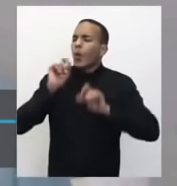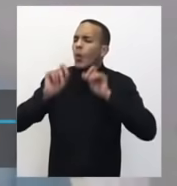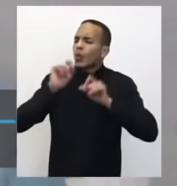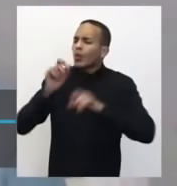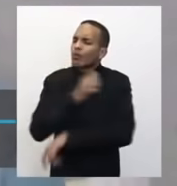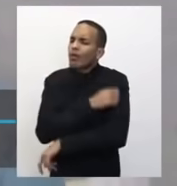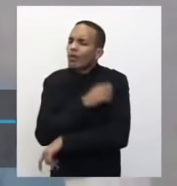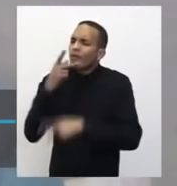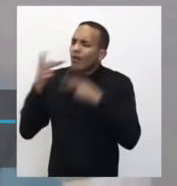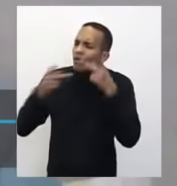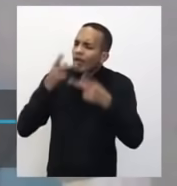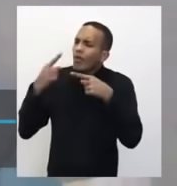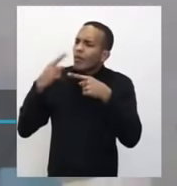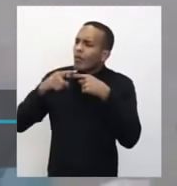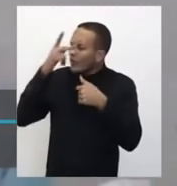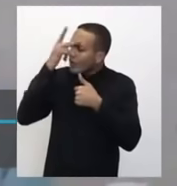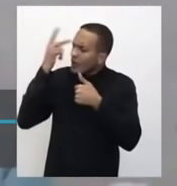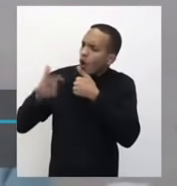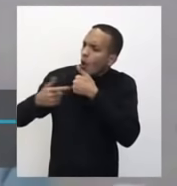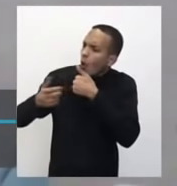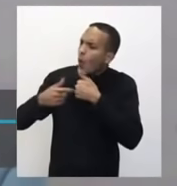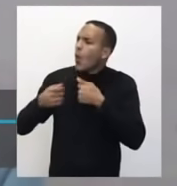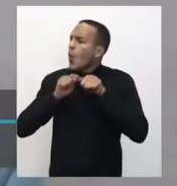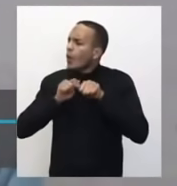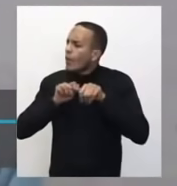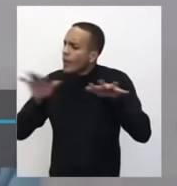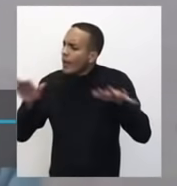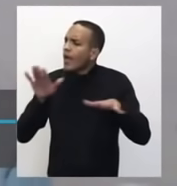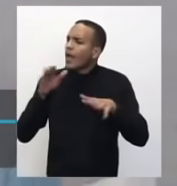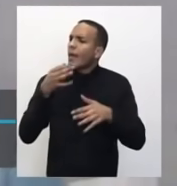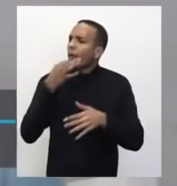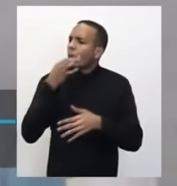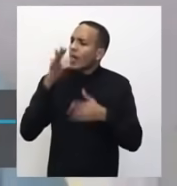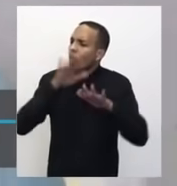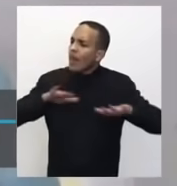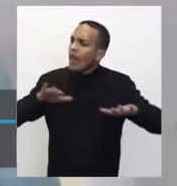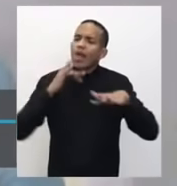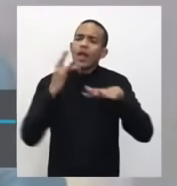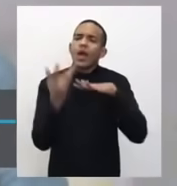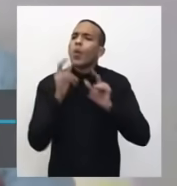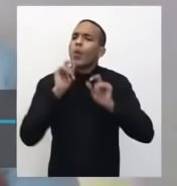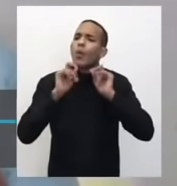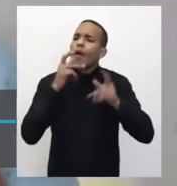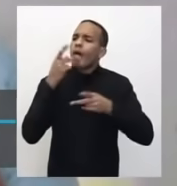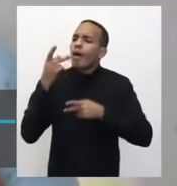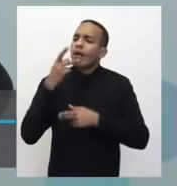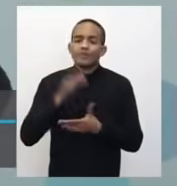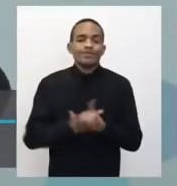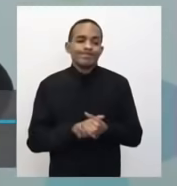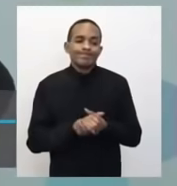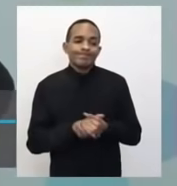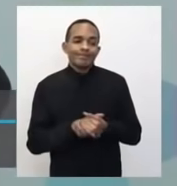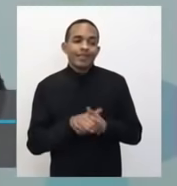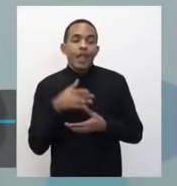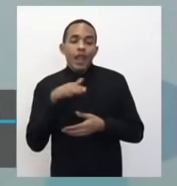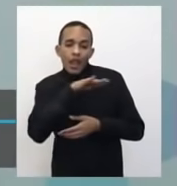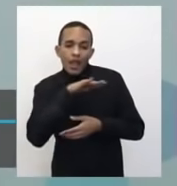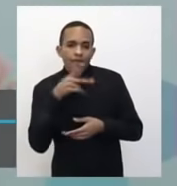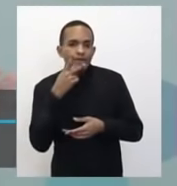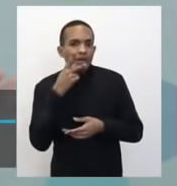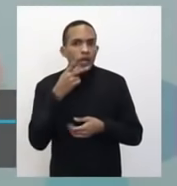dizendo, Ju? Por que alguém curte, comenta ou compartilha algo nas redes sociais? O que eles trouxeram para gente? Eles estão participando,